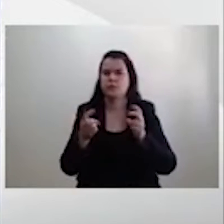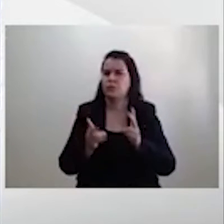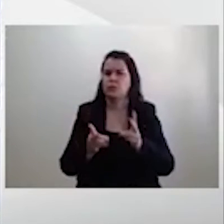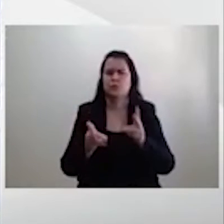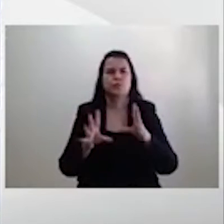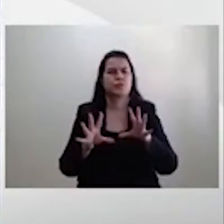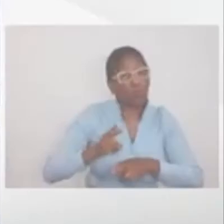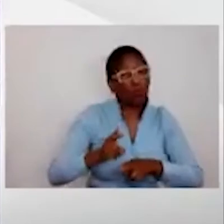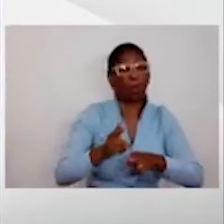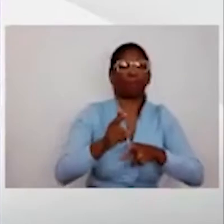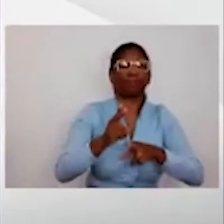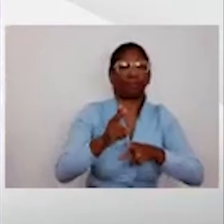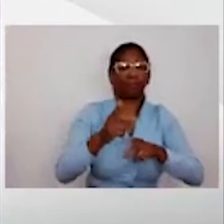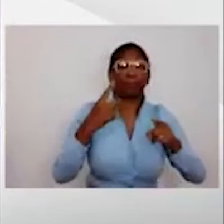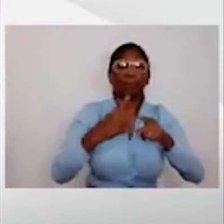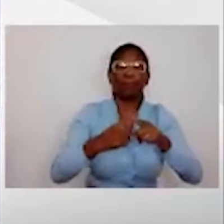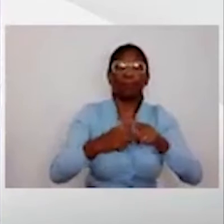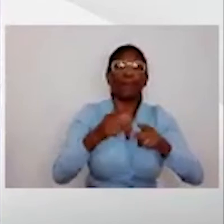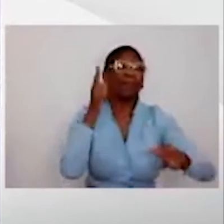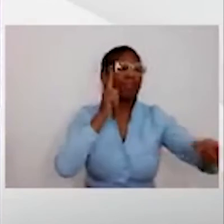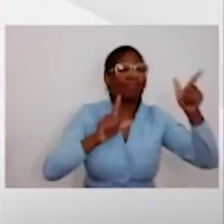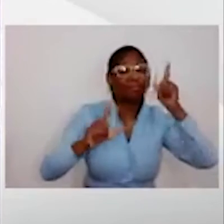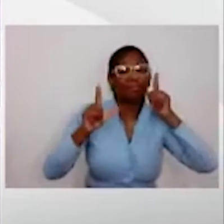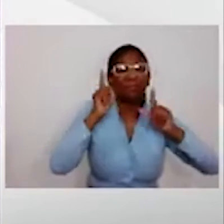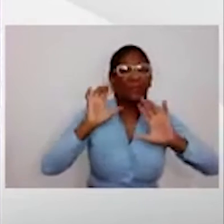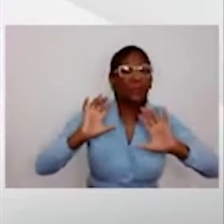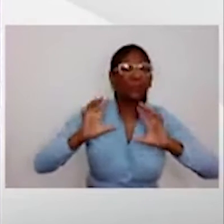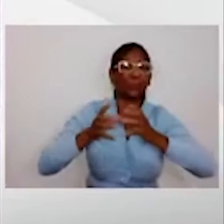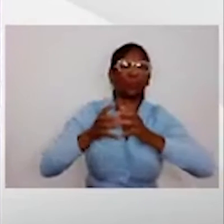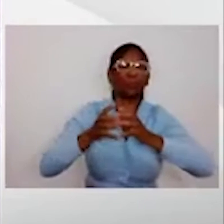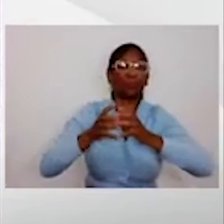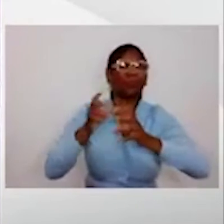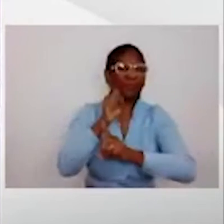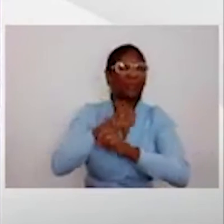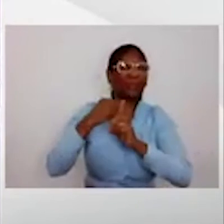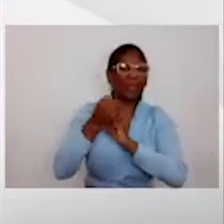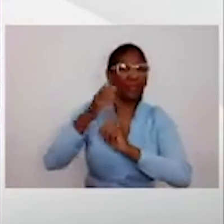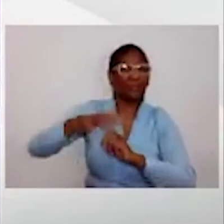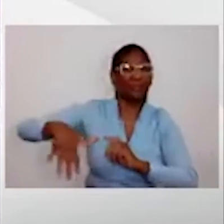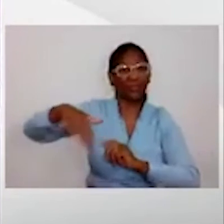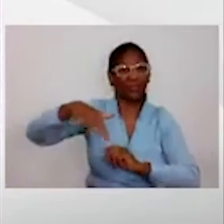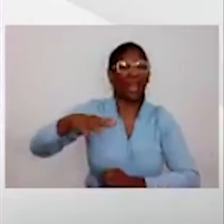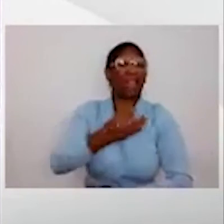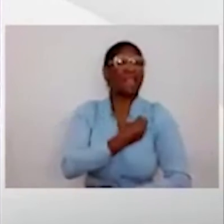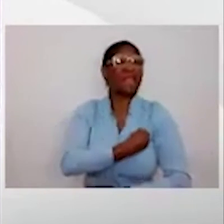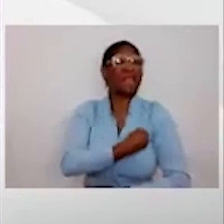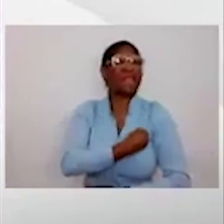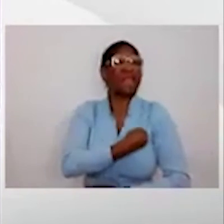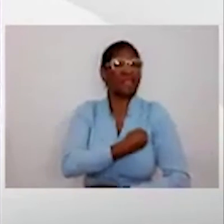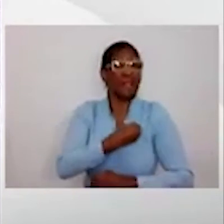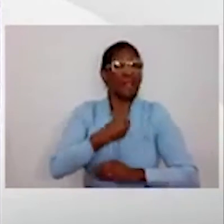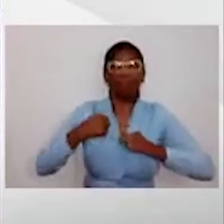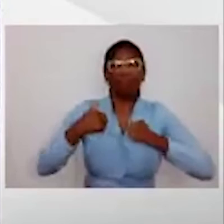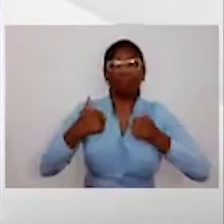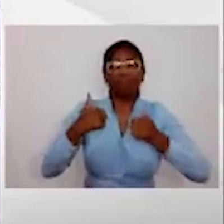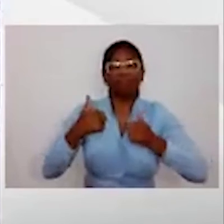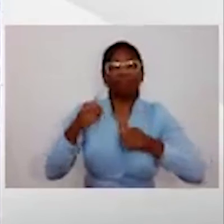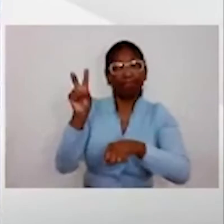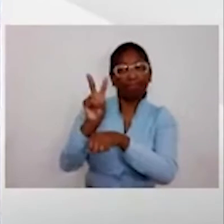as forças de segurança. Os ganhos são coletivos. Né? São vidas poupadas, patrimônio